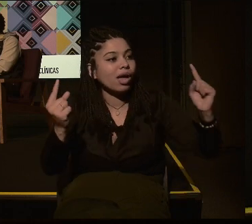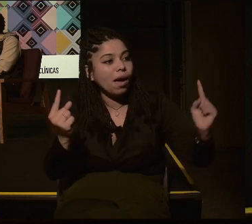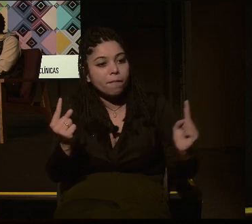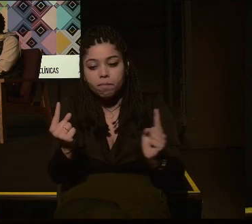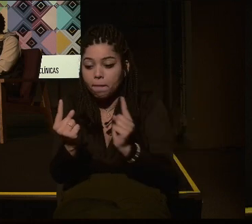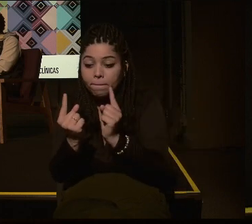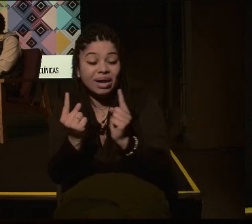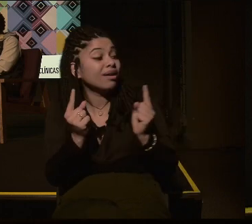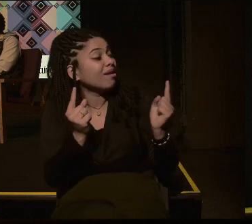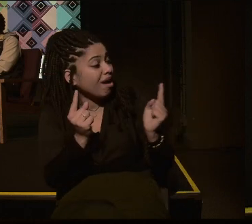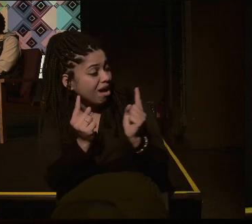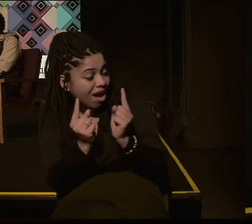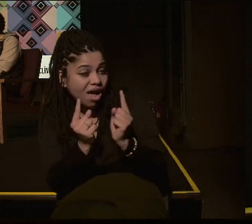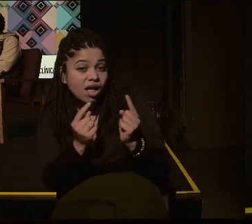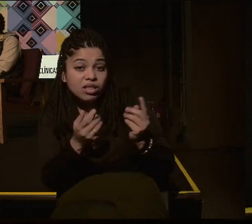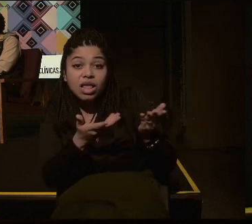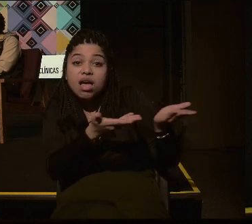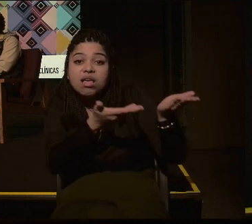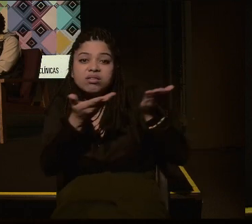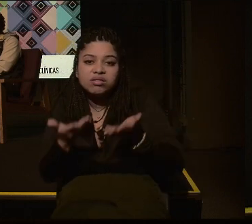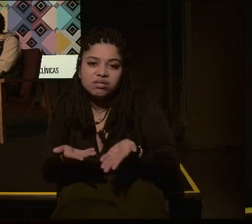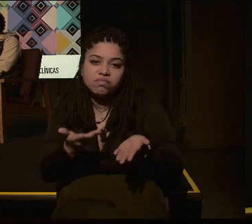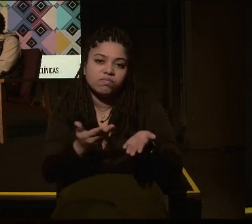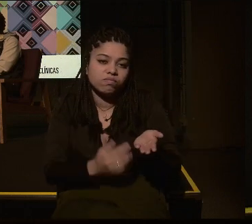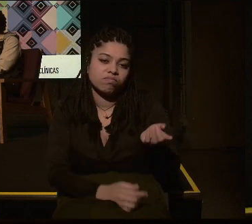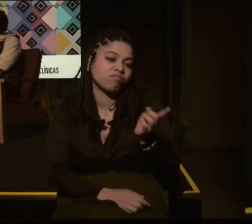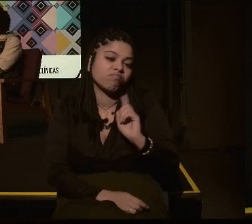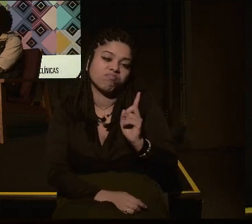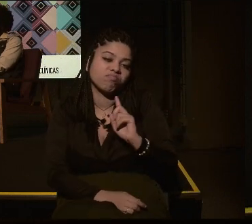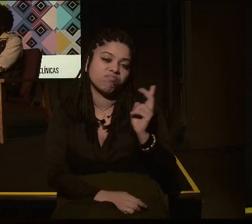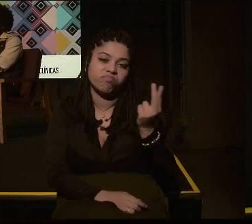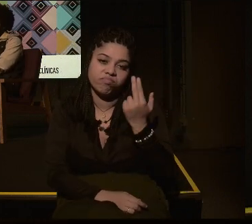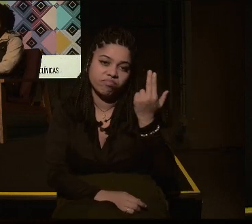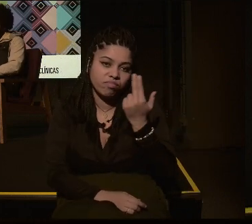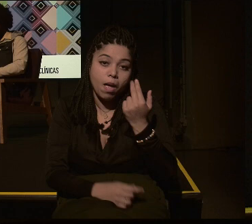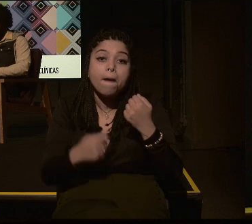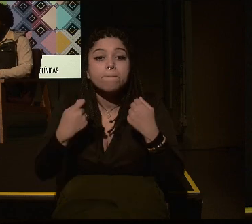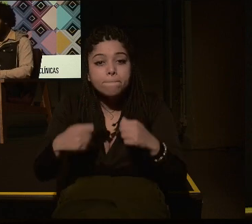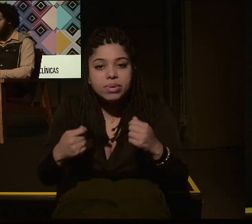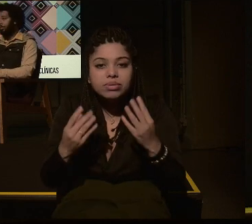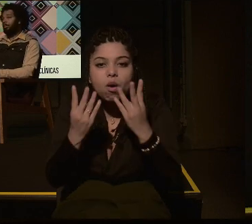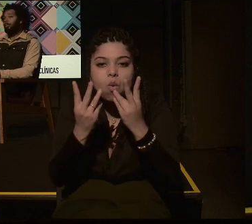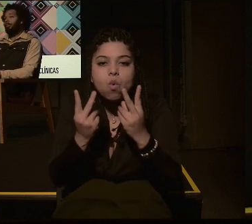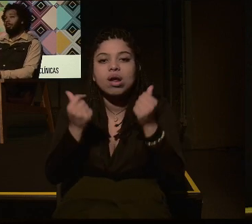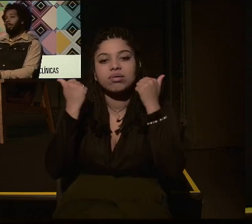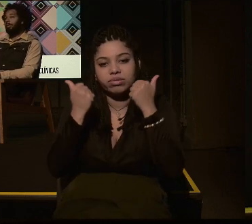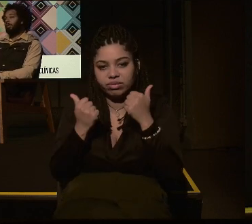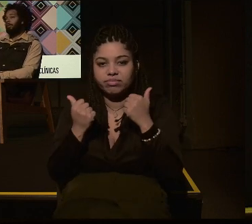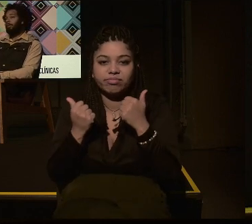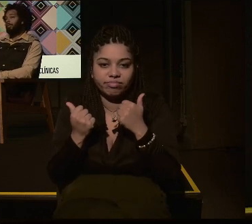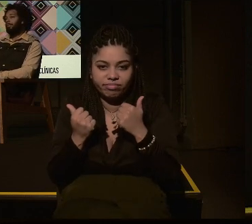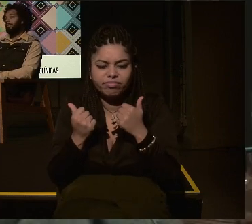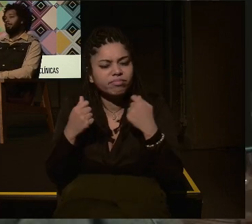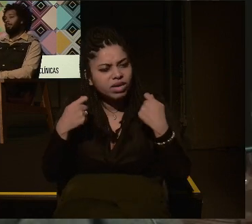do serviço. Ele tem que ganhar uma dimensão qualitativa. Então, veja,